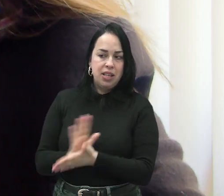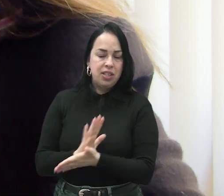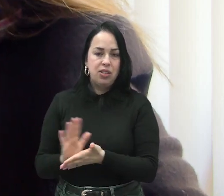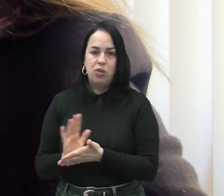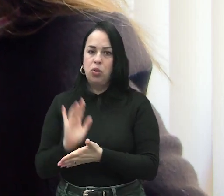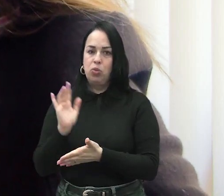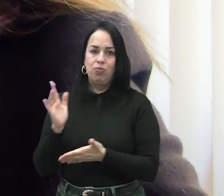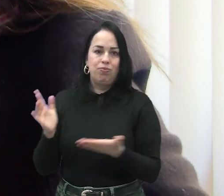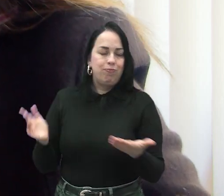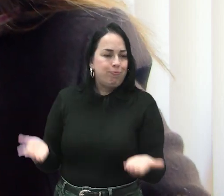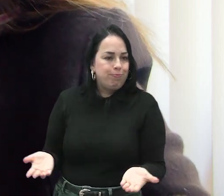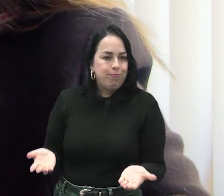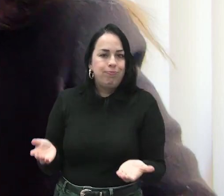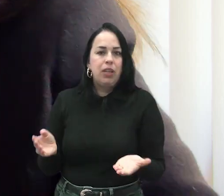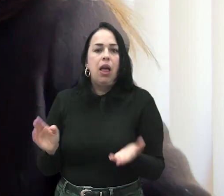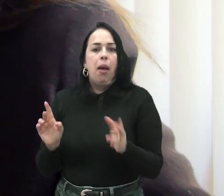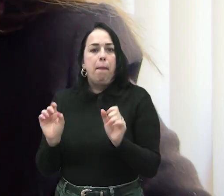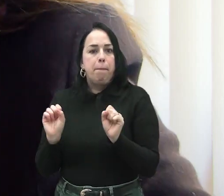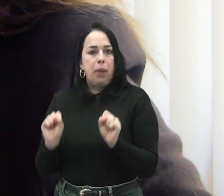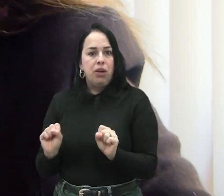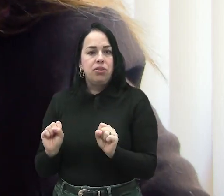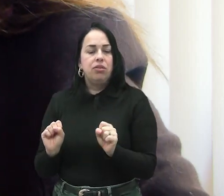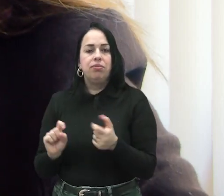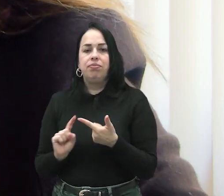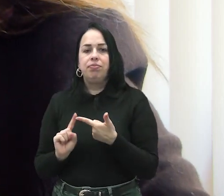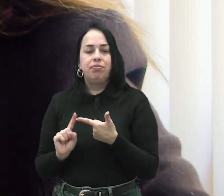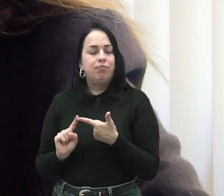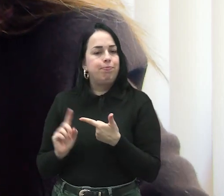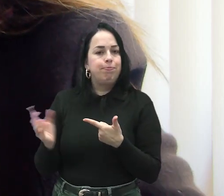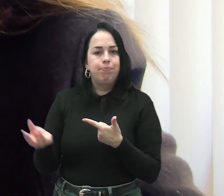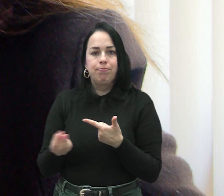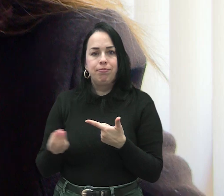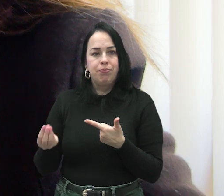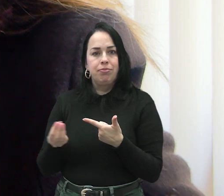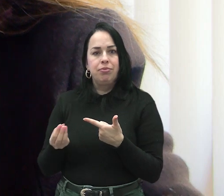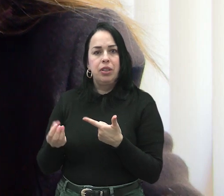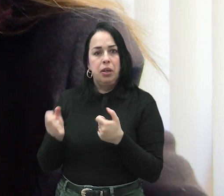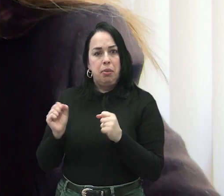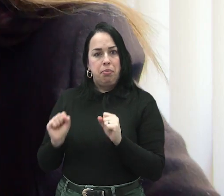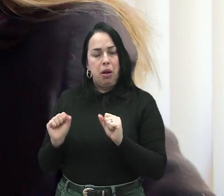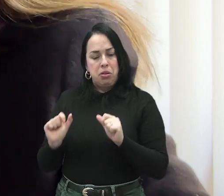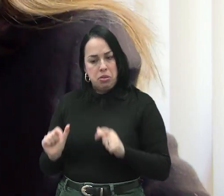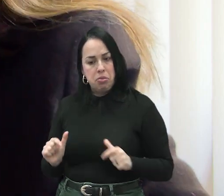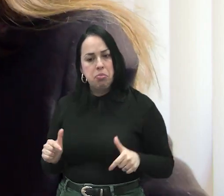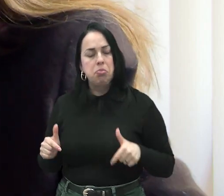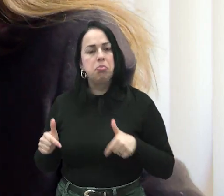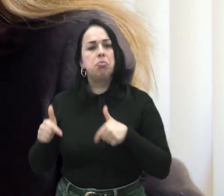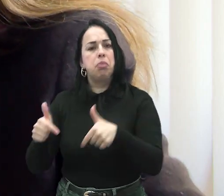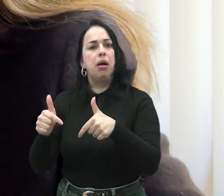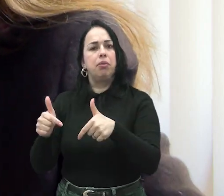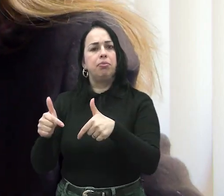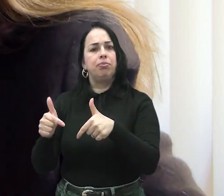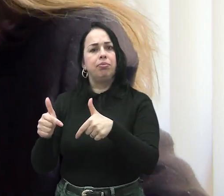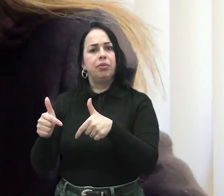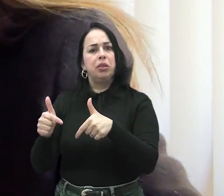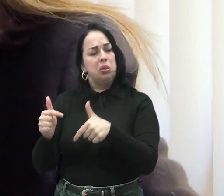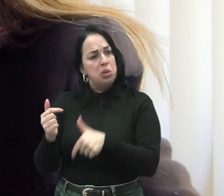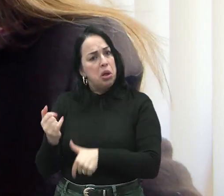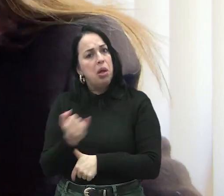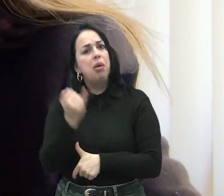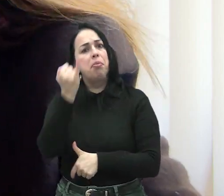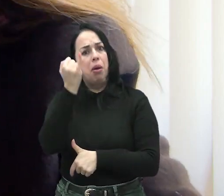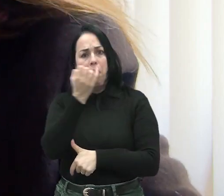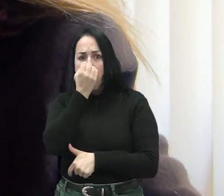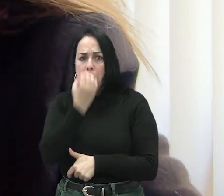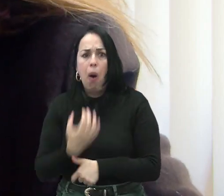não cabem, né? Por outro lado, também eu posso me engajar em atividades que são